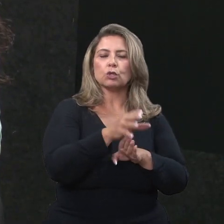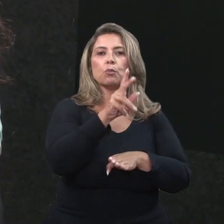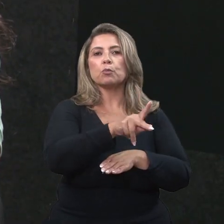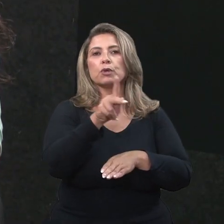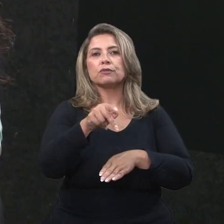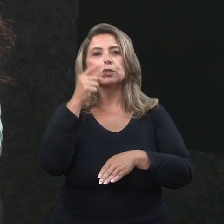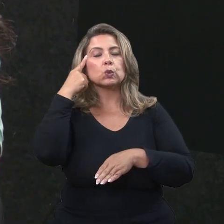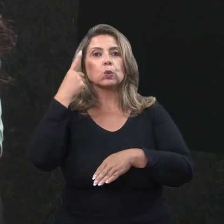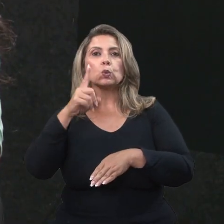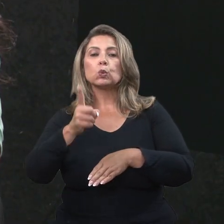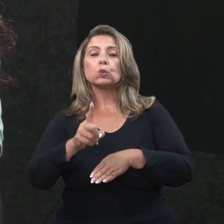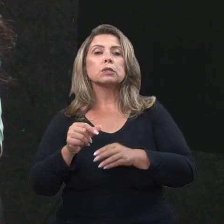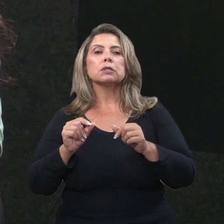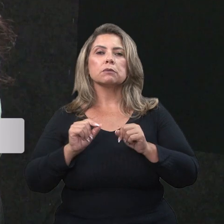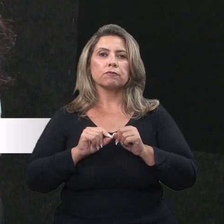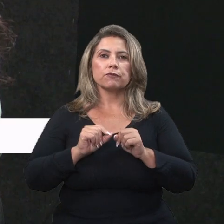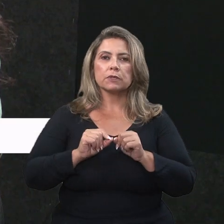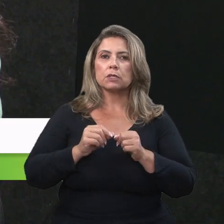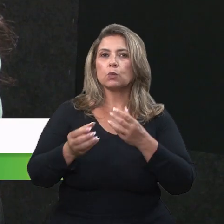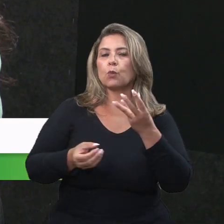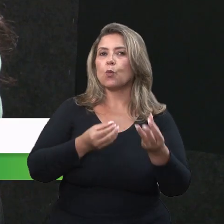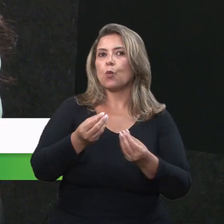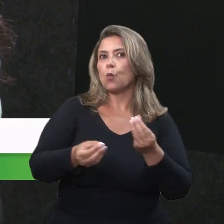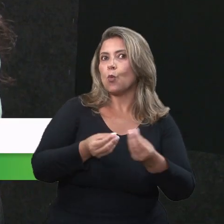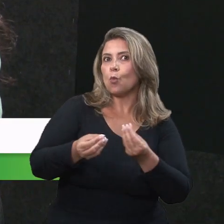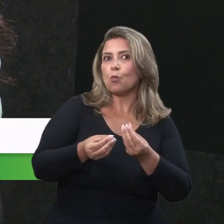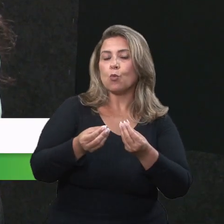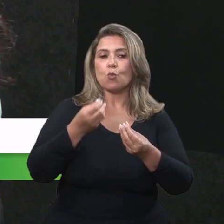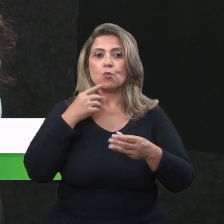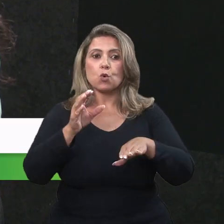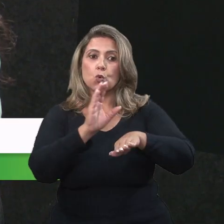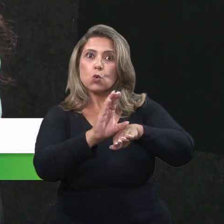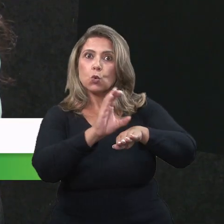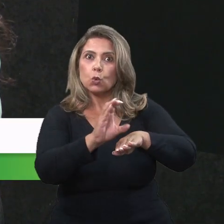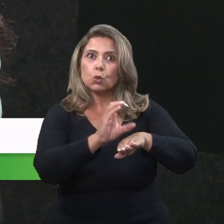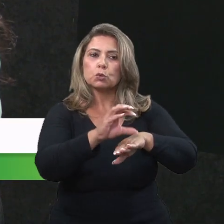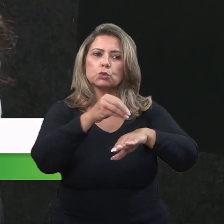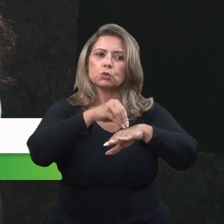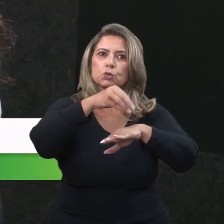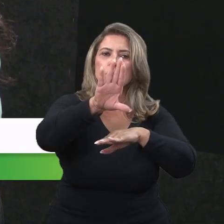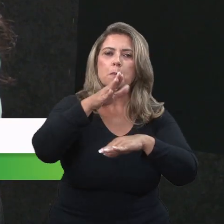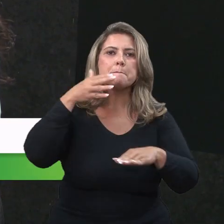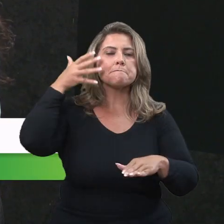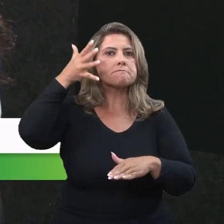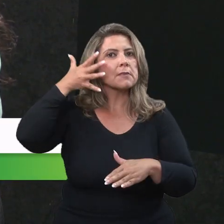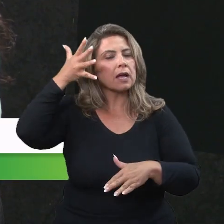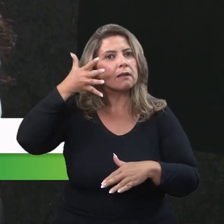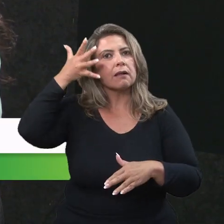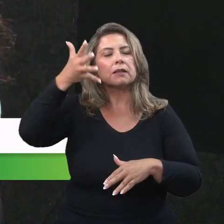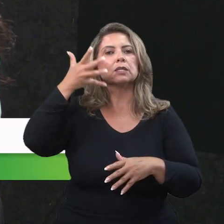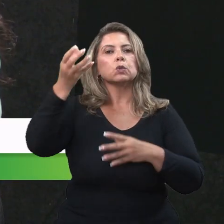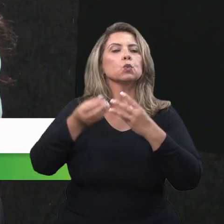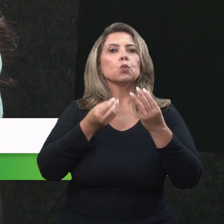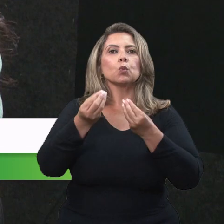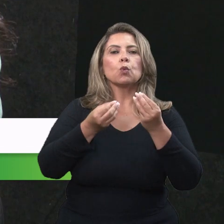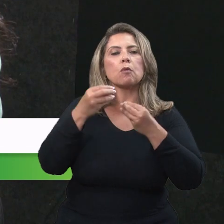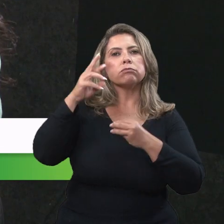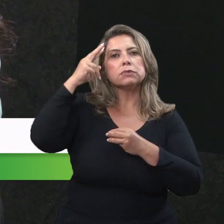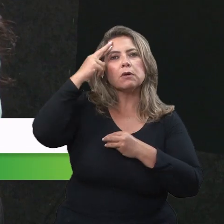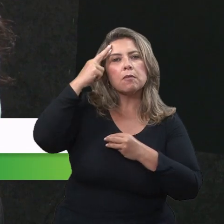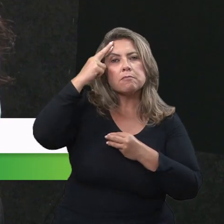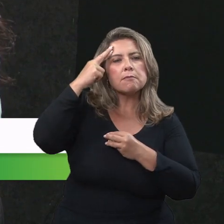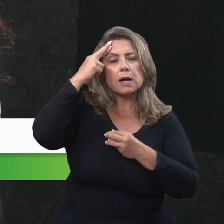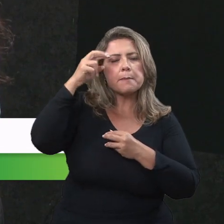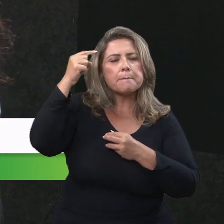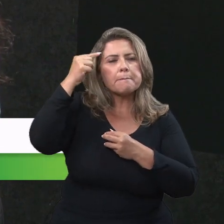sabem como lidar em alguma situação, como para fazer formações, como a gente realiza, várias atividades que promovam essas reflexões,